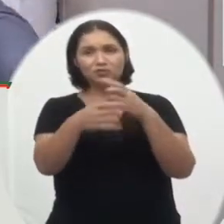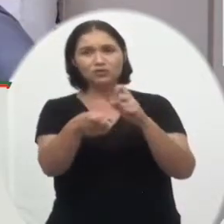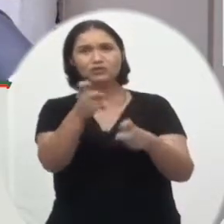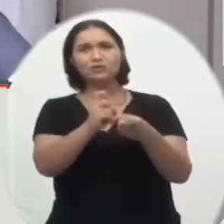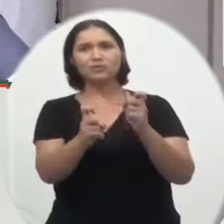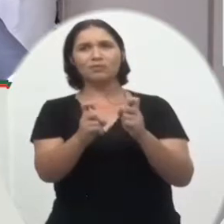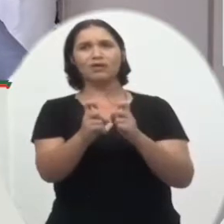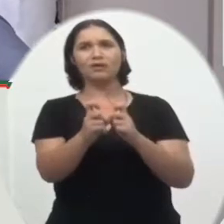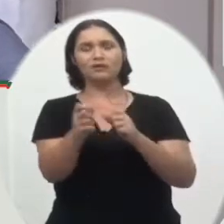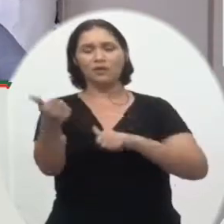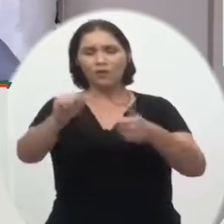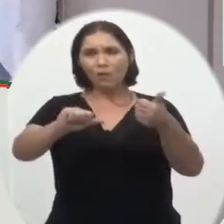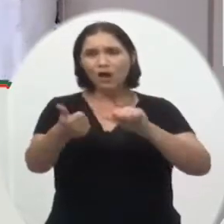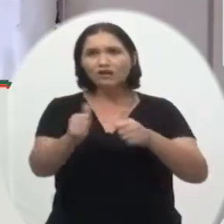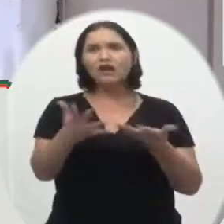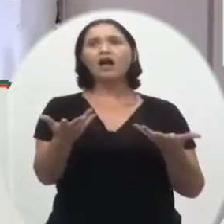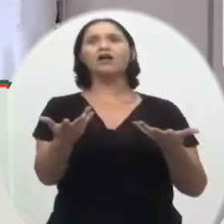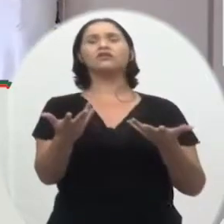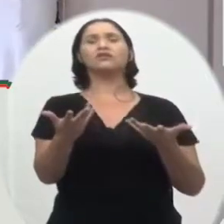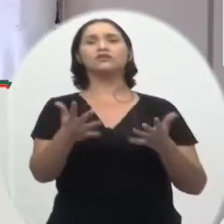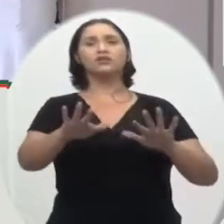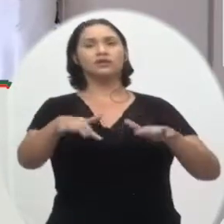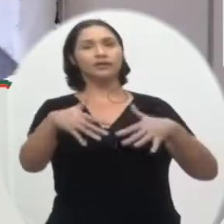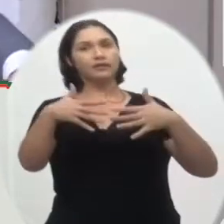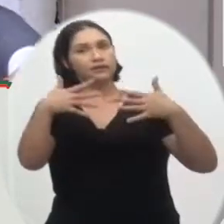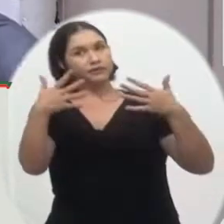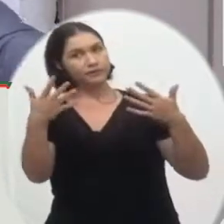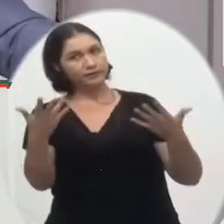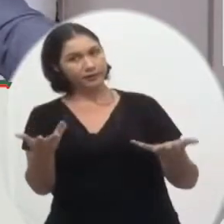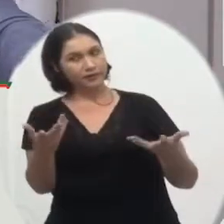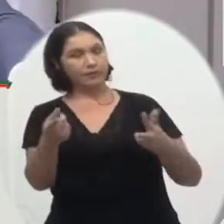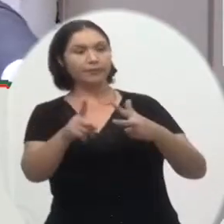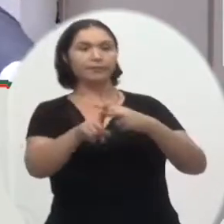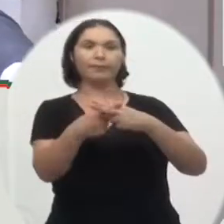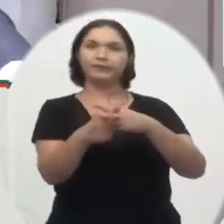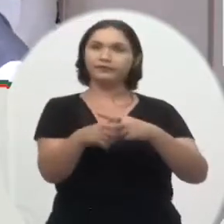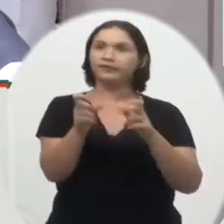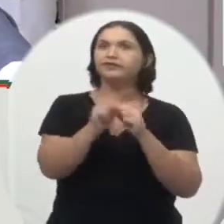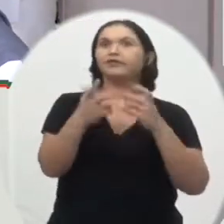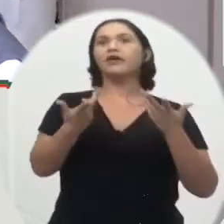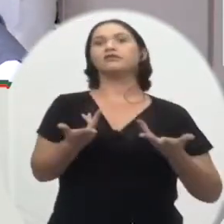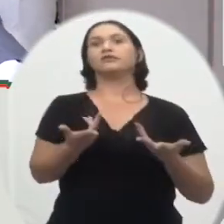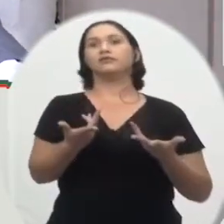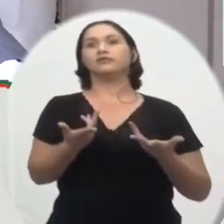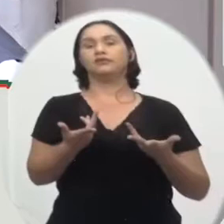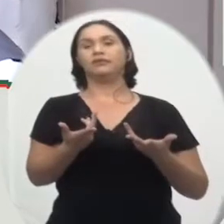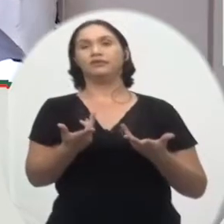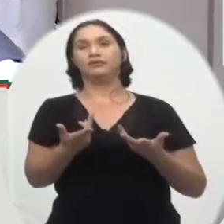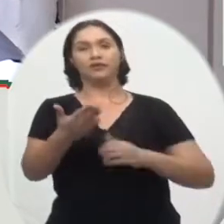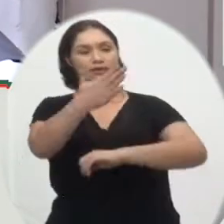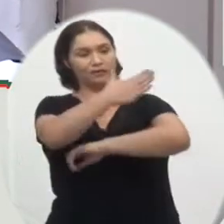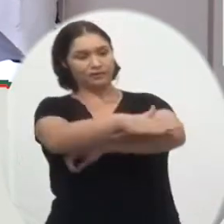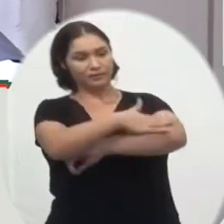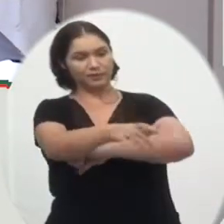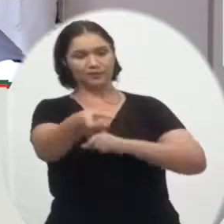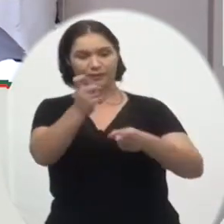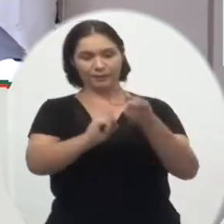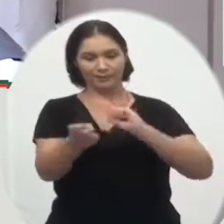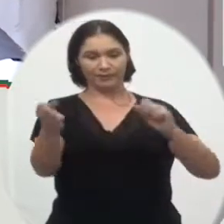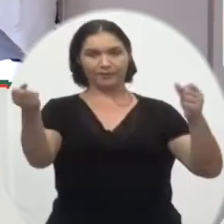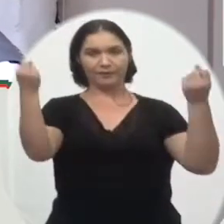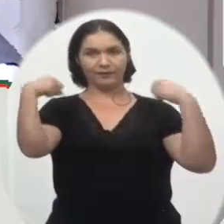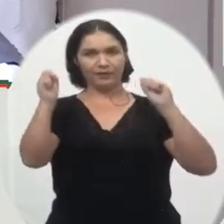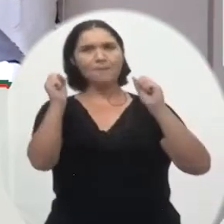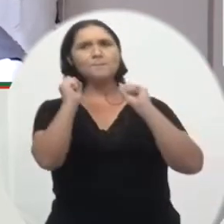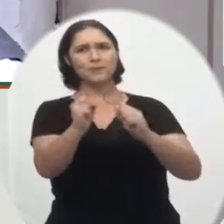Qualidade perene. Ou então que pelo menos faça a manutenção delas, dos parques, das academias, vereador Paiol. É claro